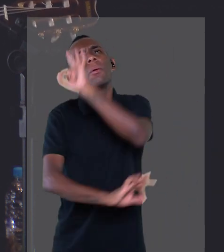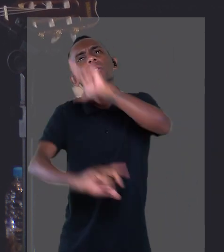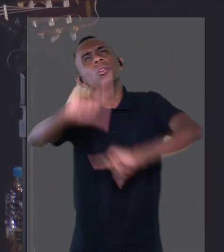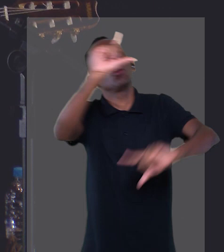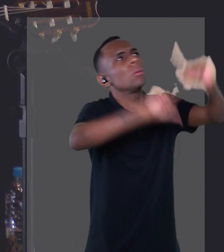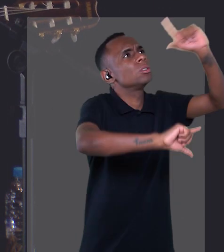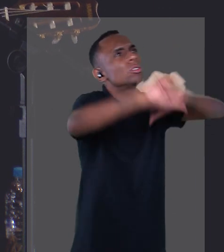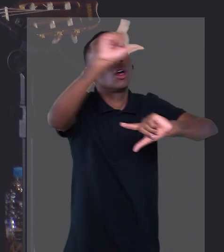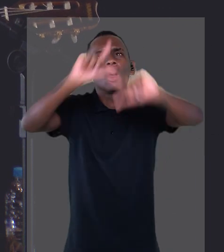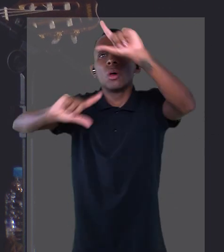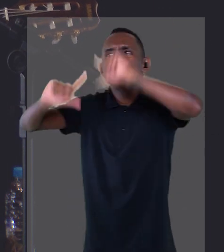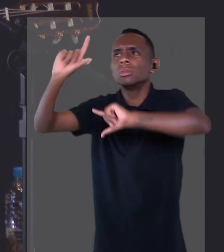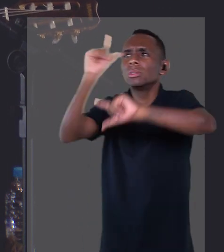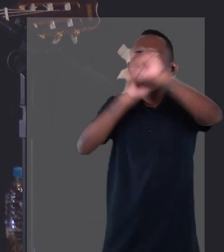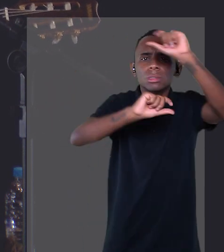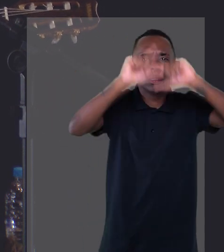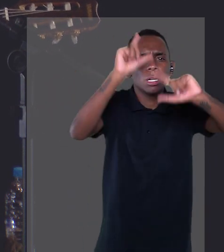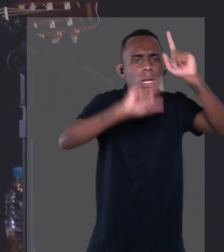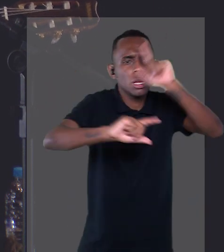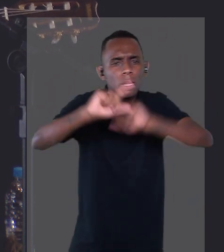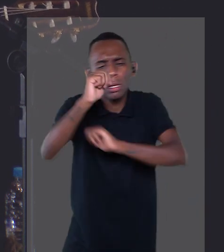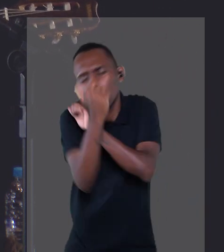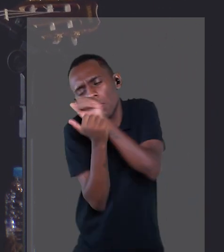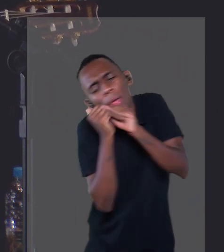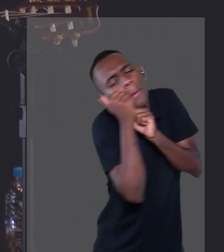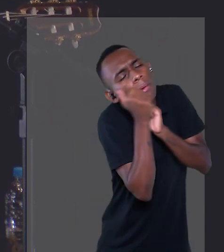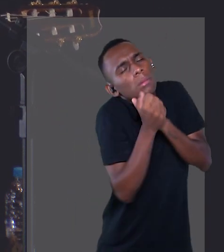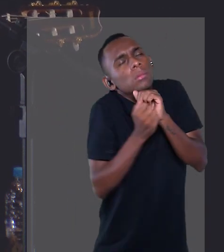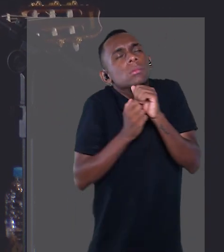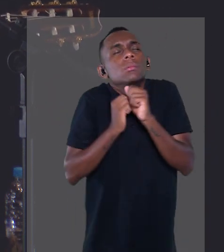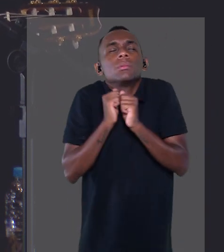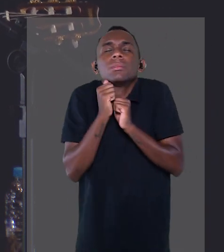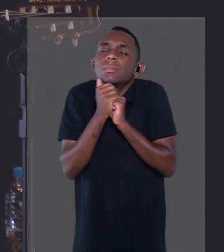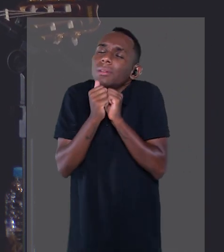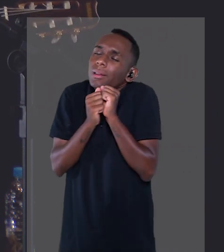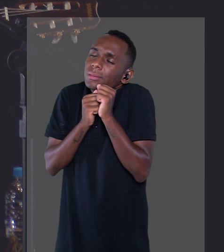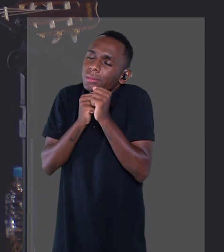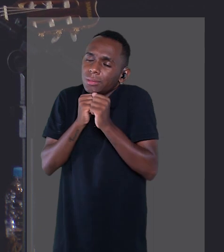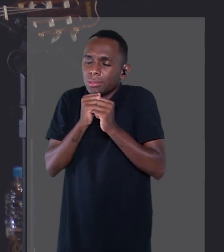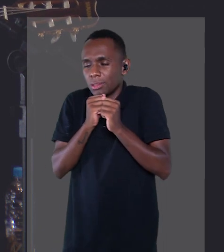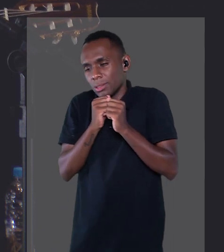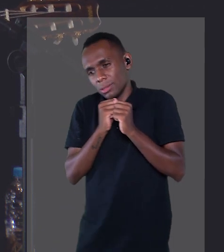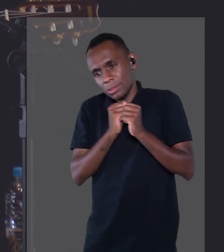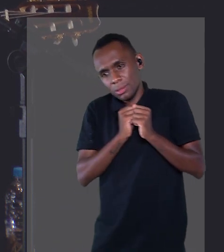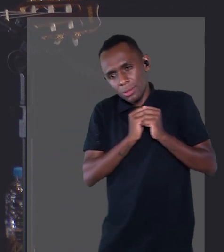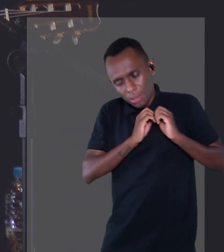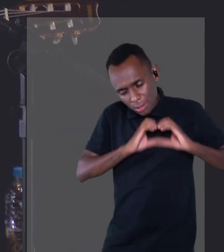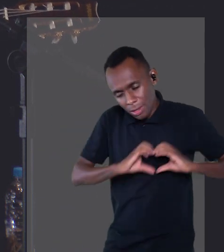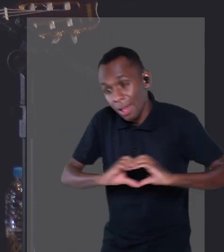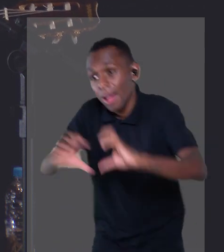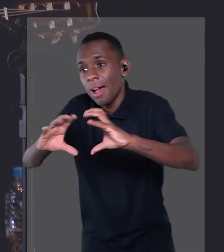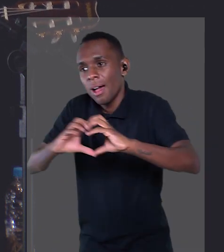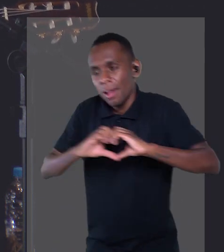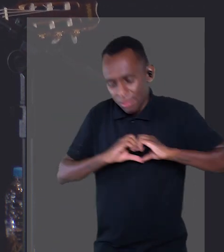no caramanchão. Eu te mordi a nuca, você guiou meu coração. A lua